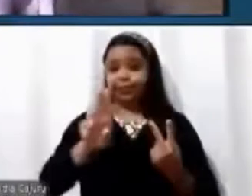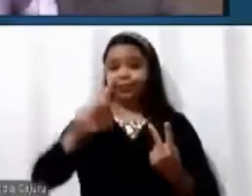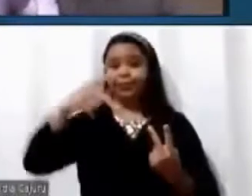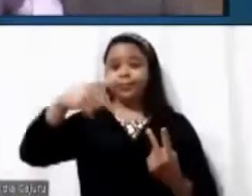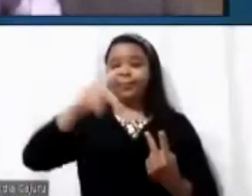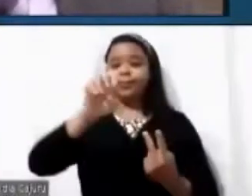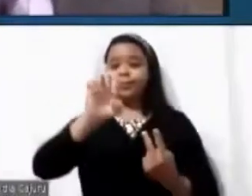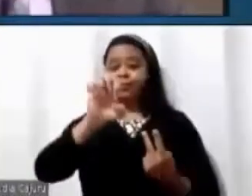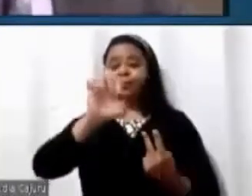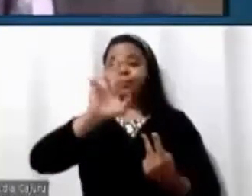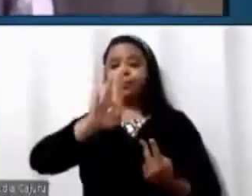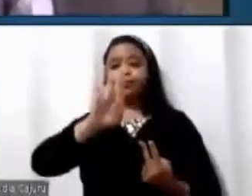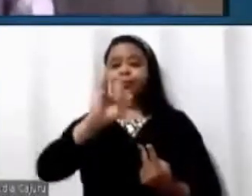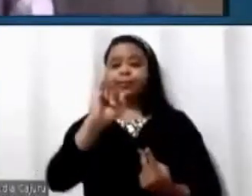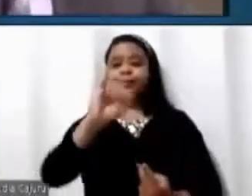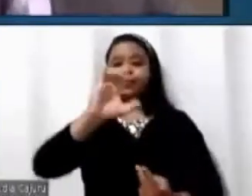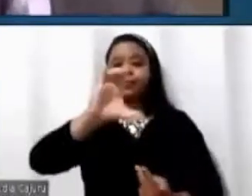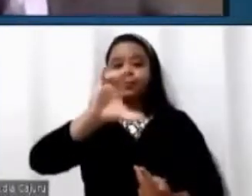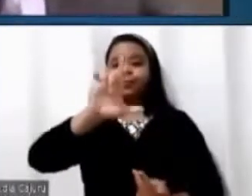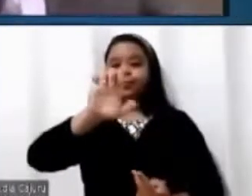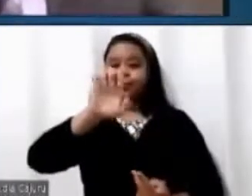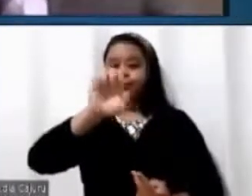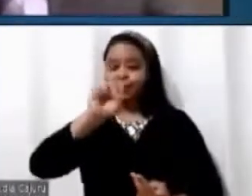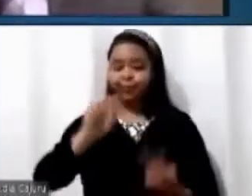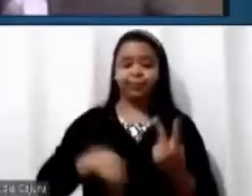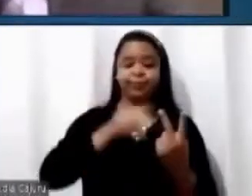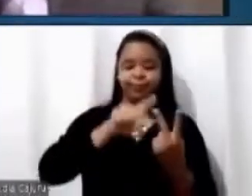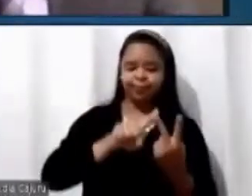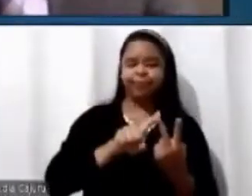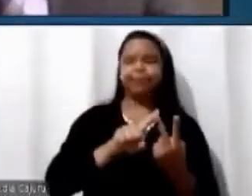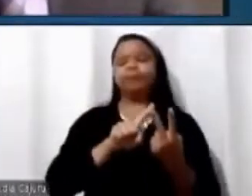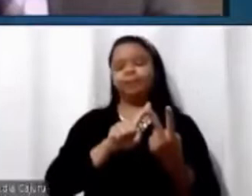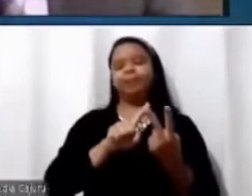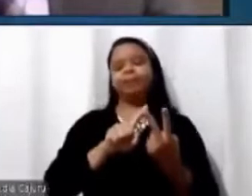Prazer, já começo cumprimentando o senhor, doutor Bruno, a doutora Francine